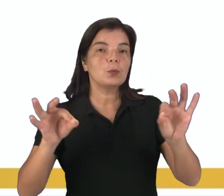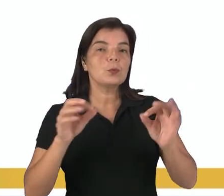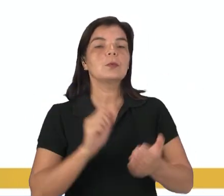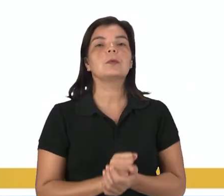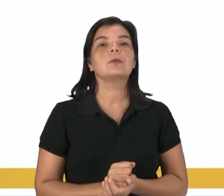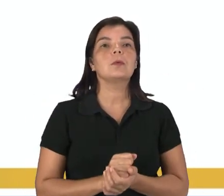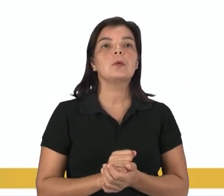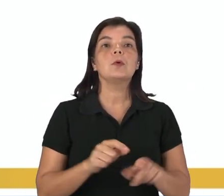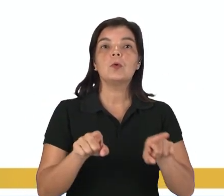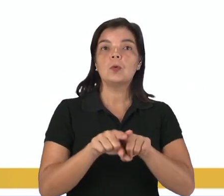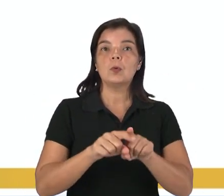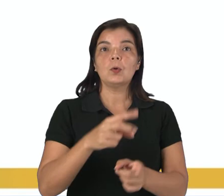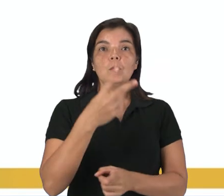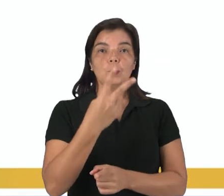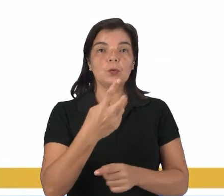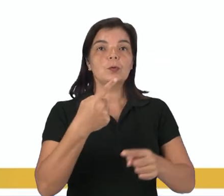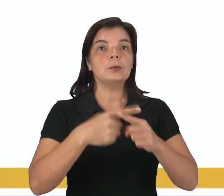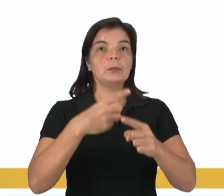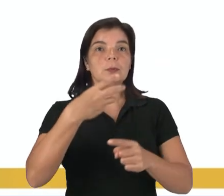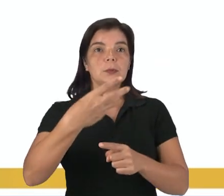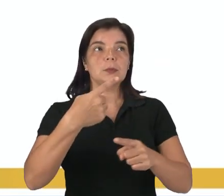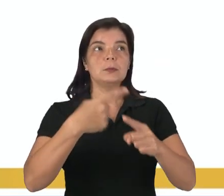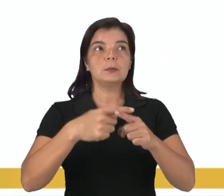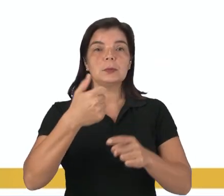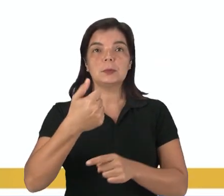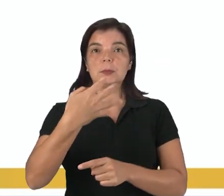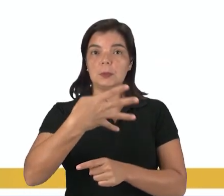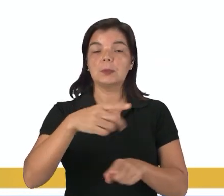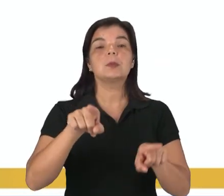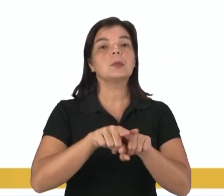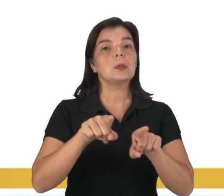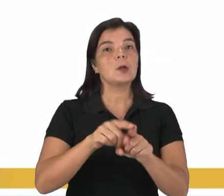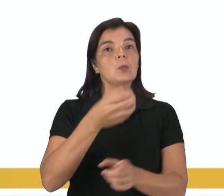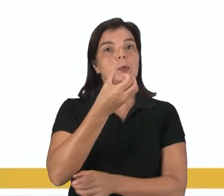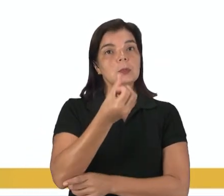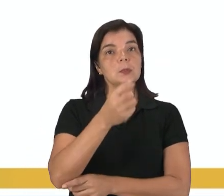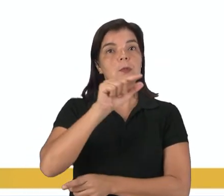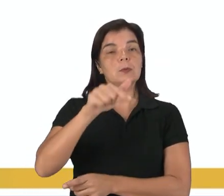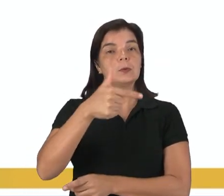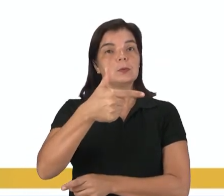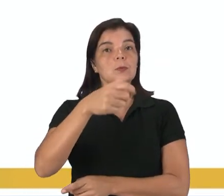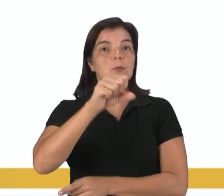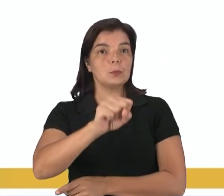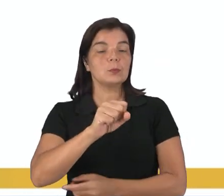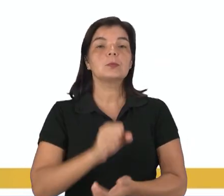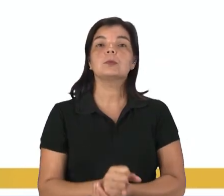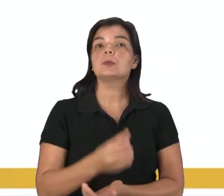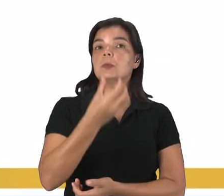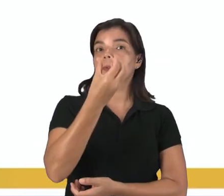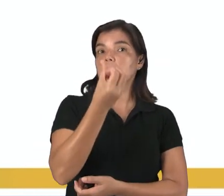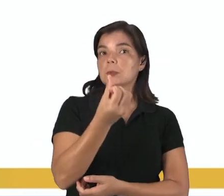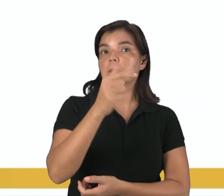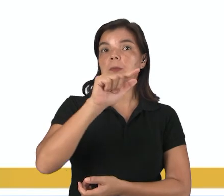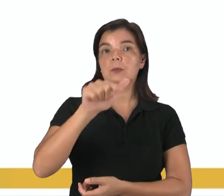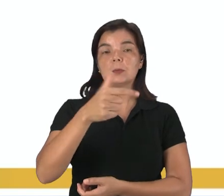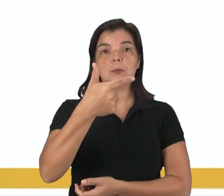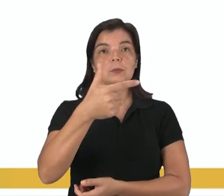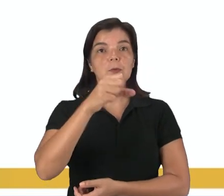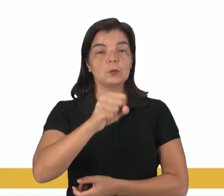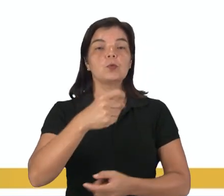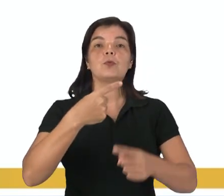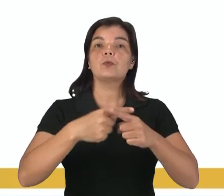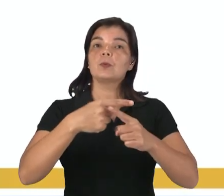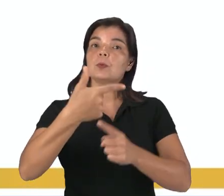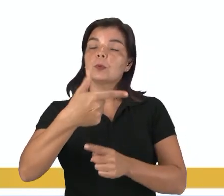metros fazendo 2x 3,14 temos 6,28 e 6,28